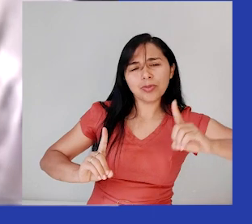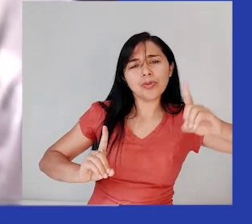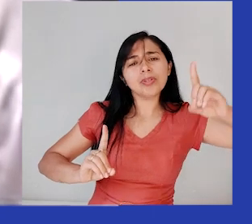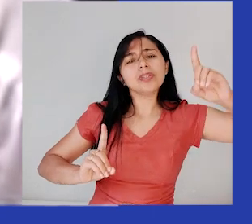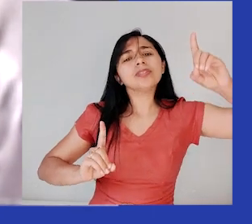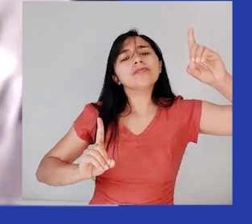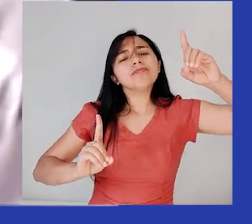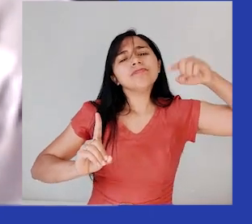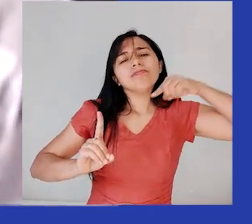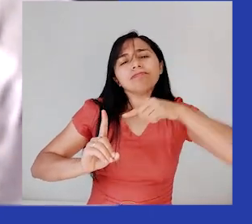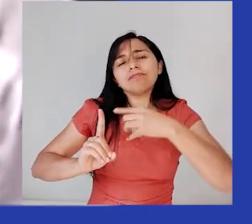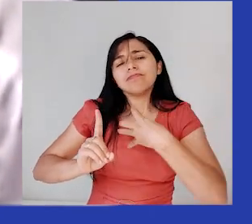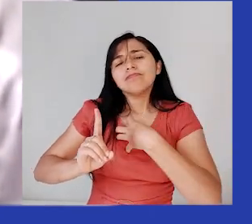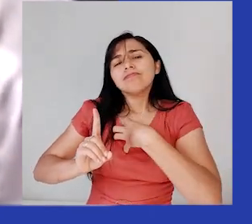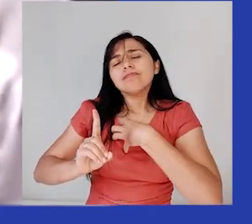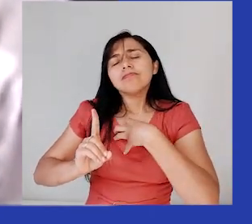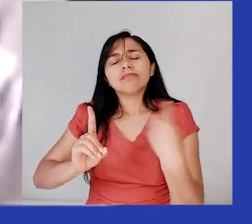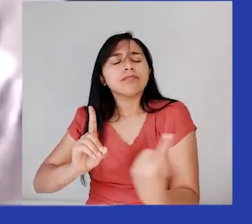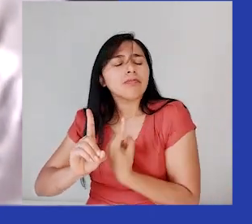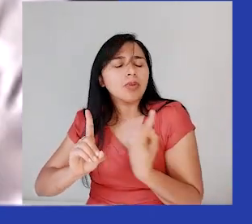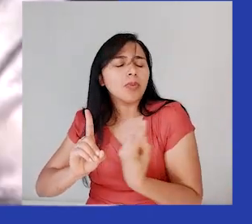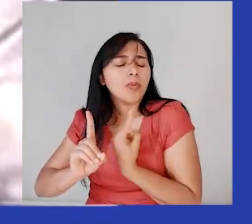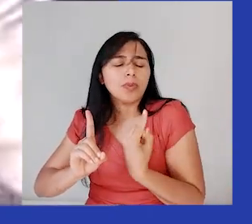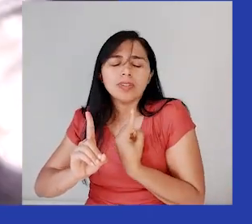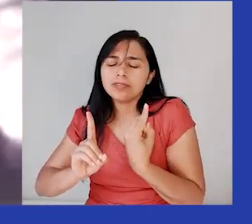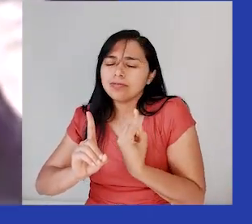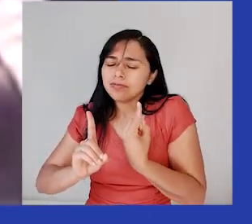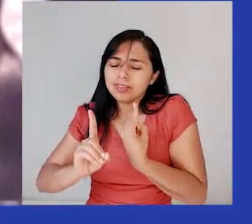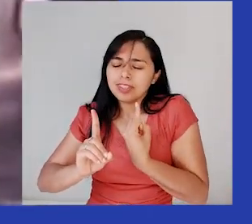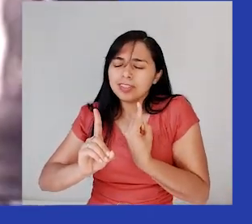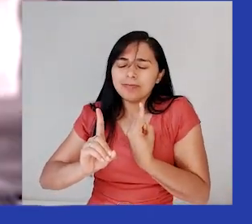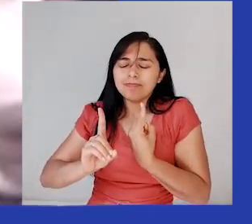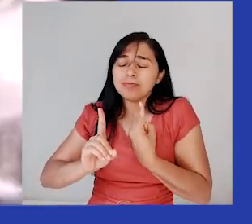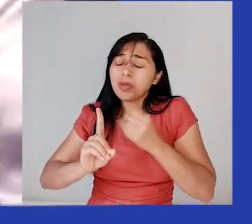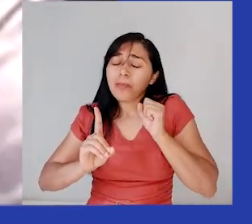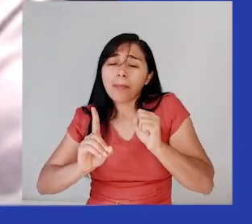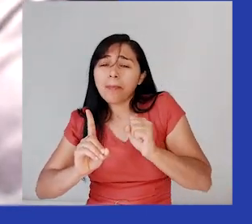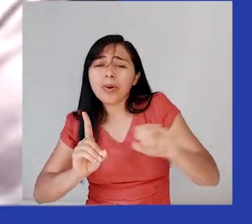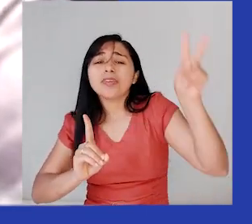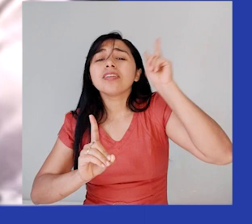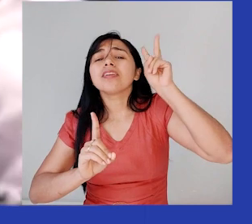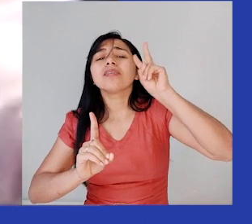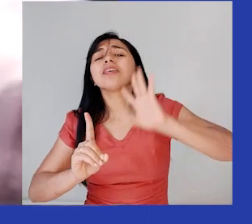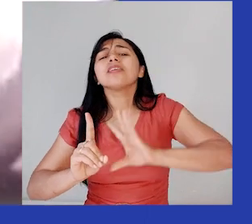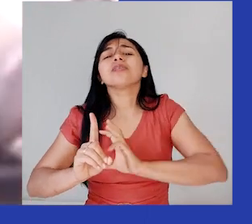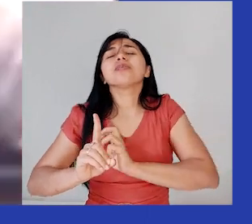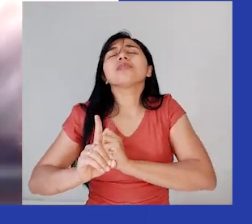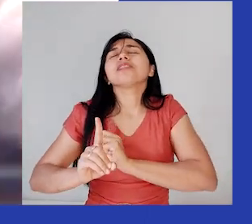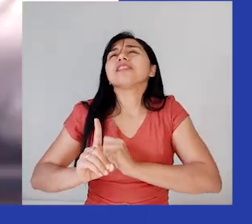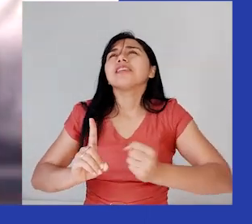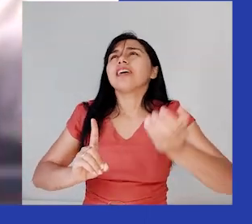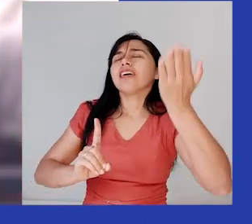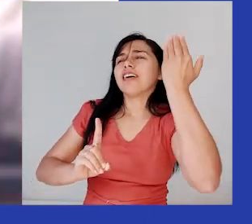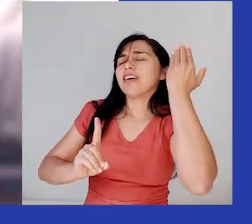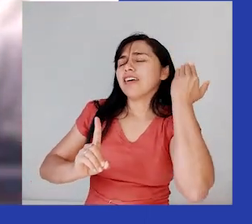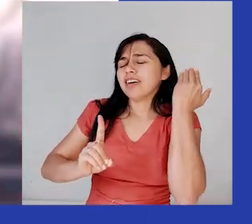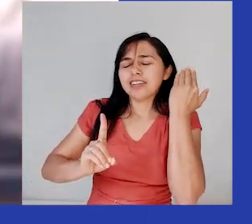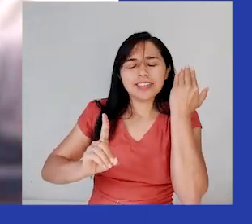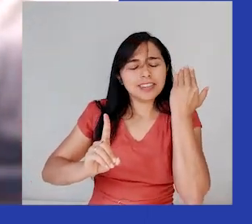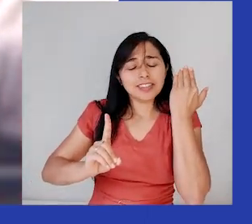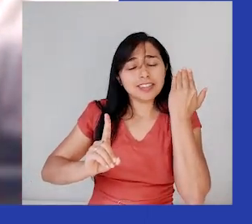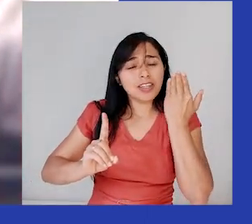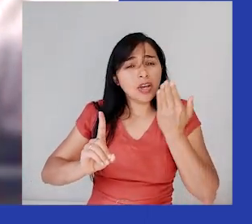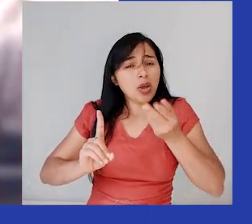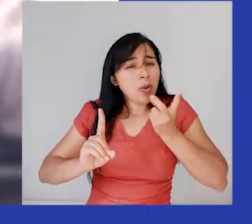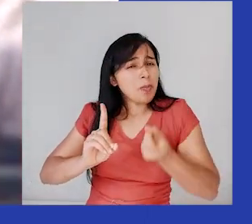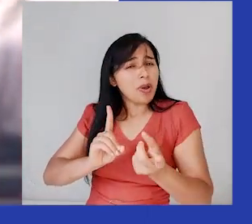sabe a solidão, fim de quem ama, eu possa me dizer do amor que tive, que não seja imortal, posto que é